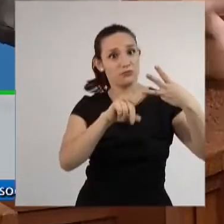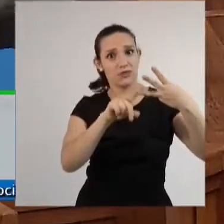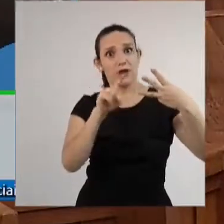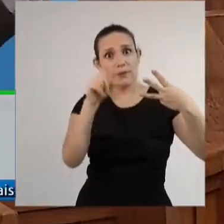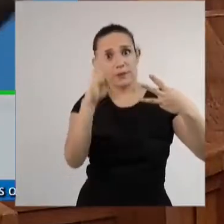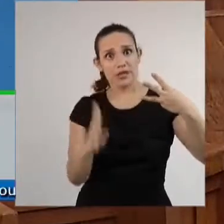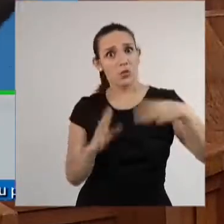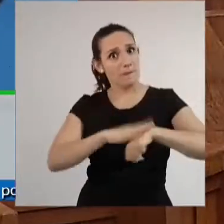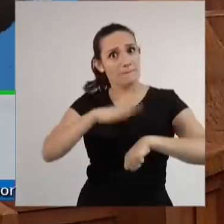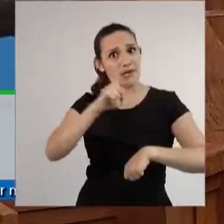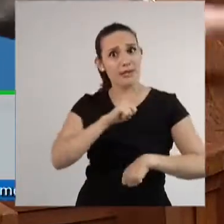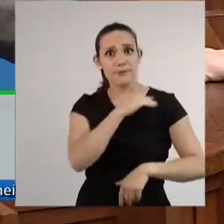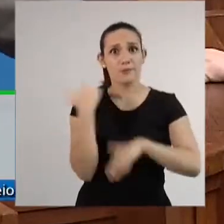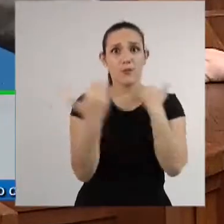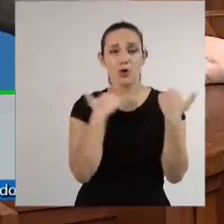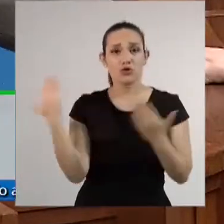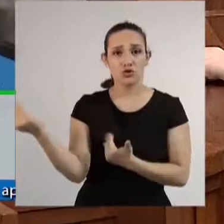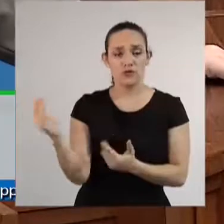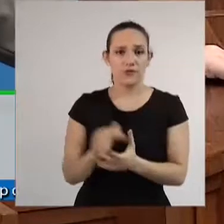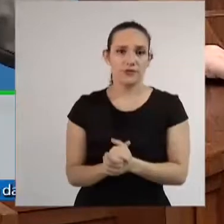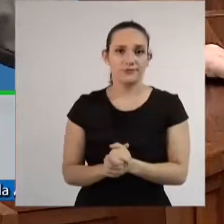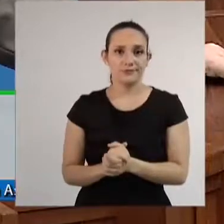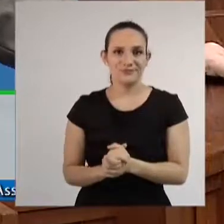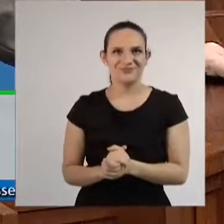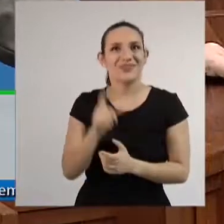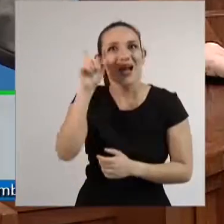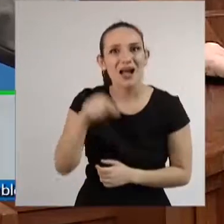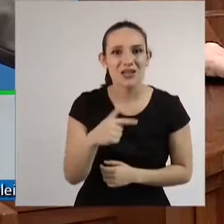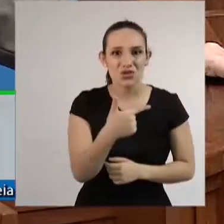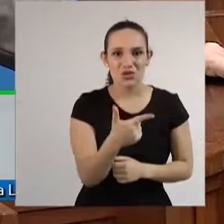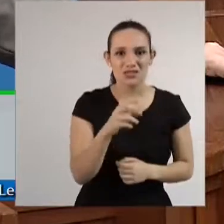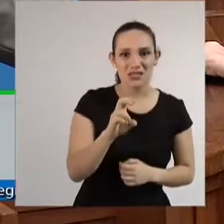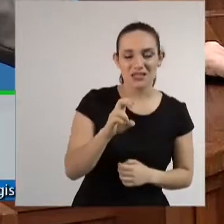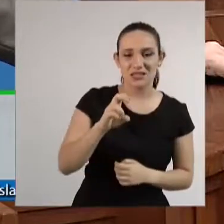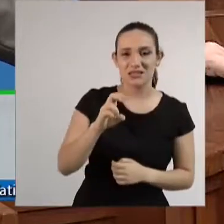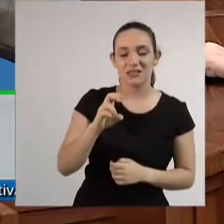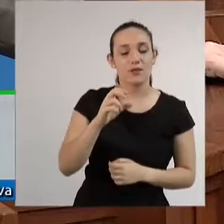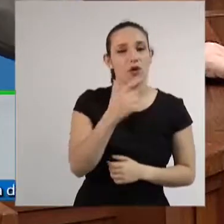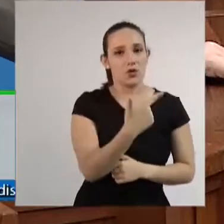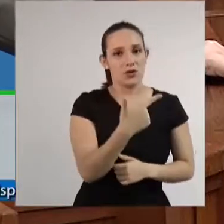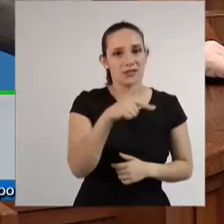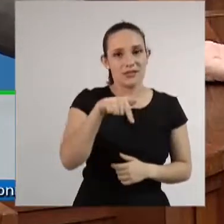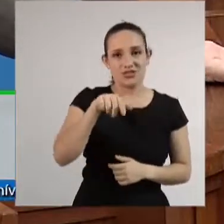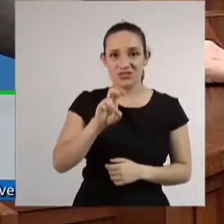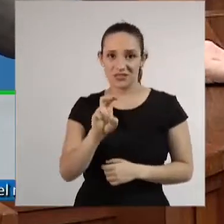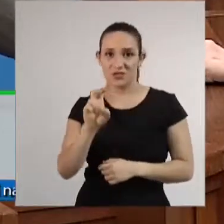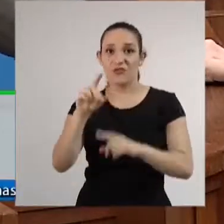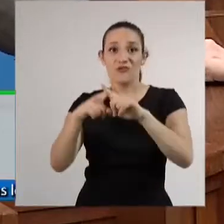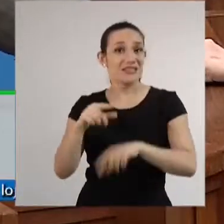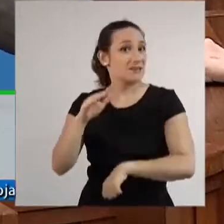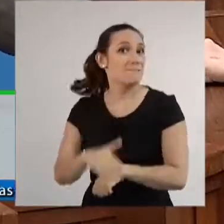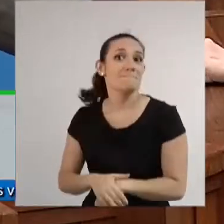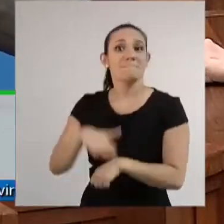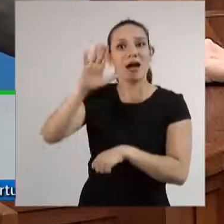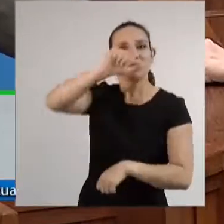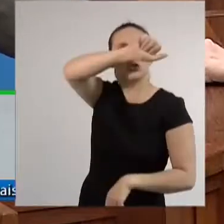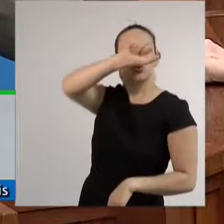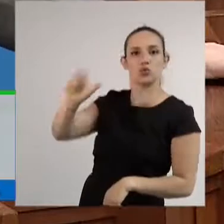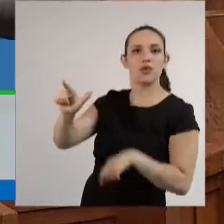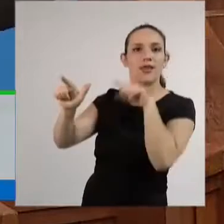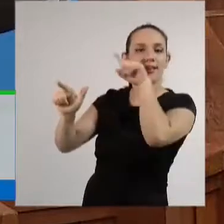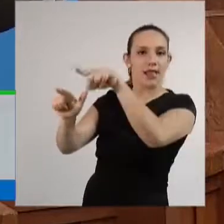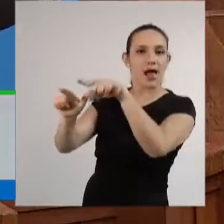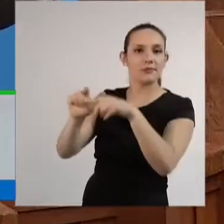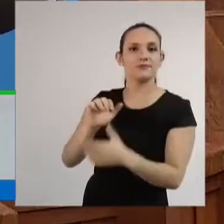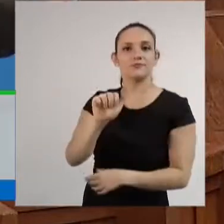é 275 vezes maior do que a de países como Áustria ou Japão.